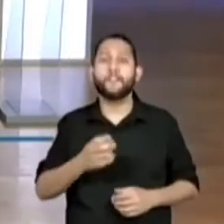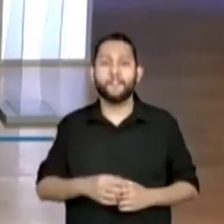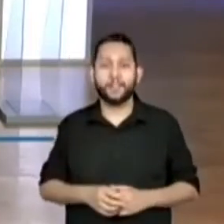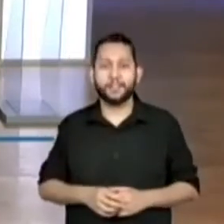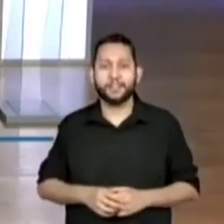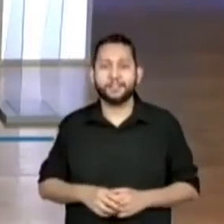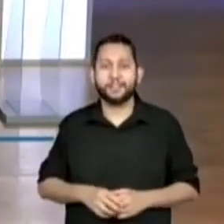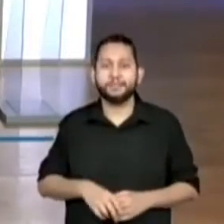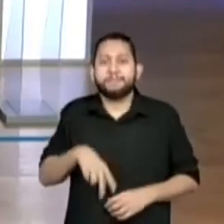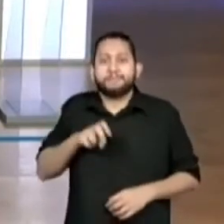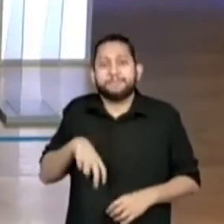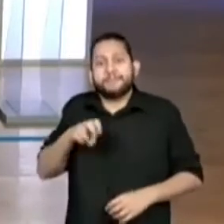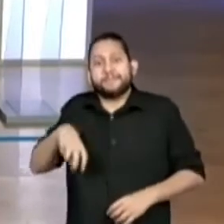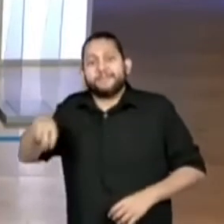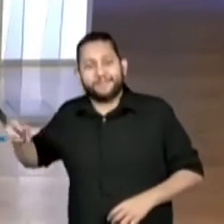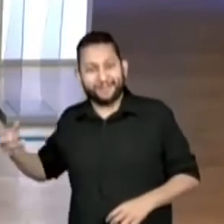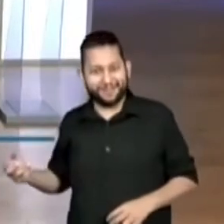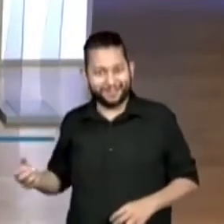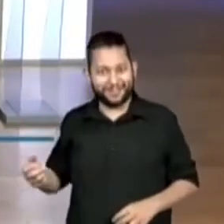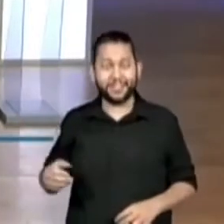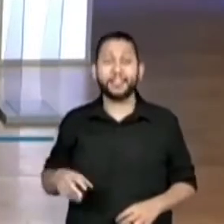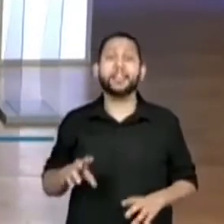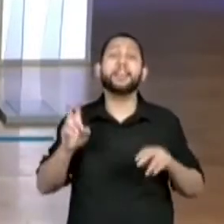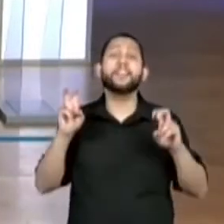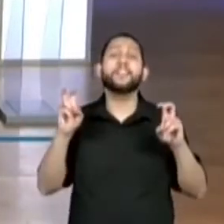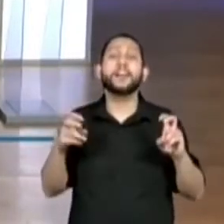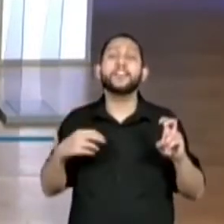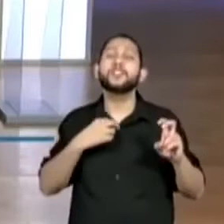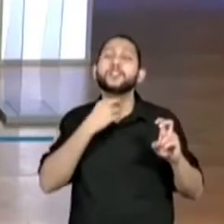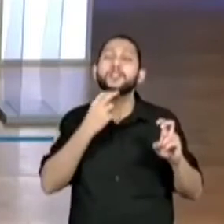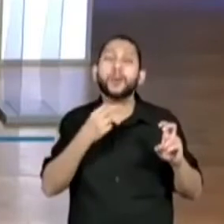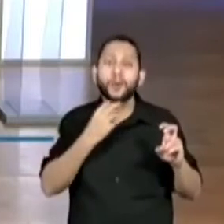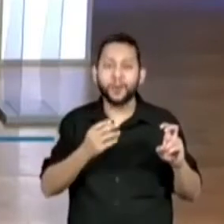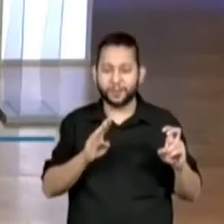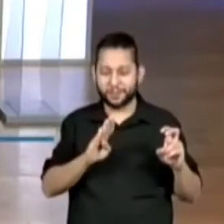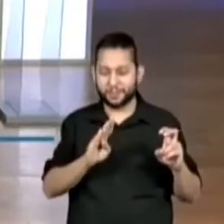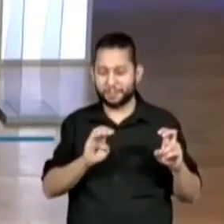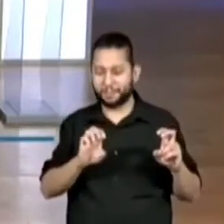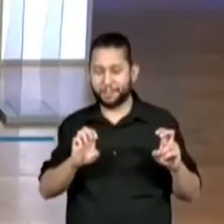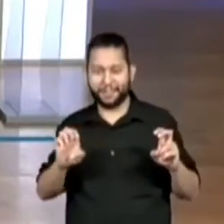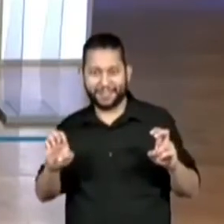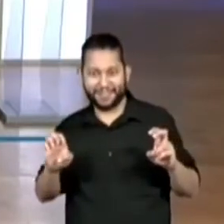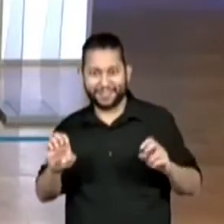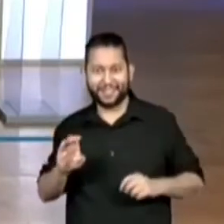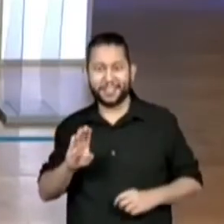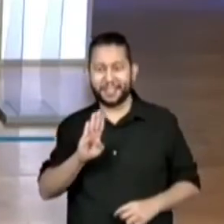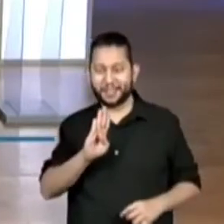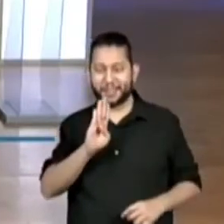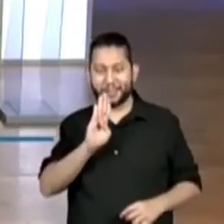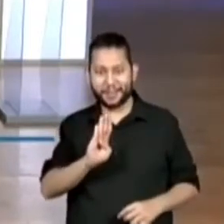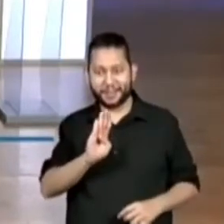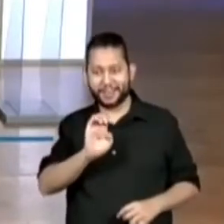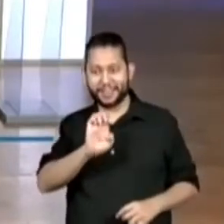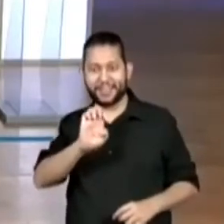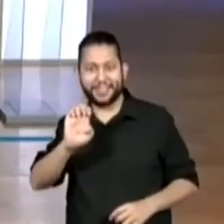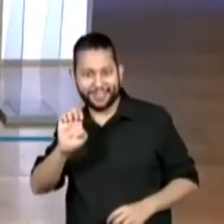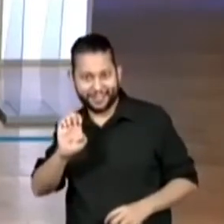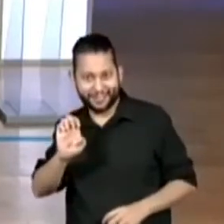Mé. A cabra fez o balido, que é esse som, e foi